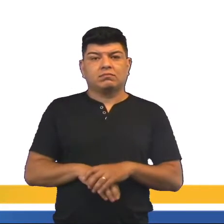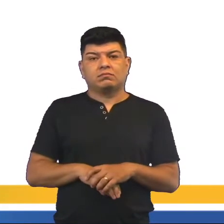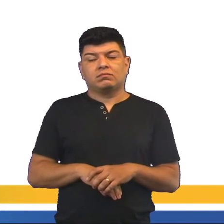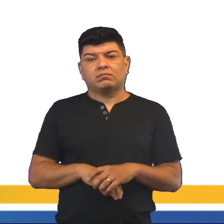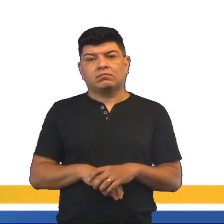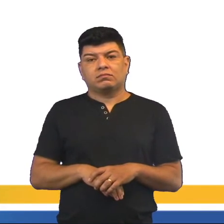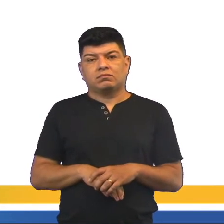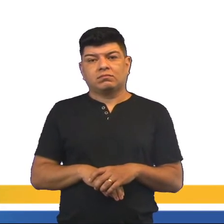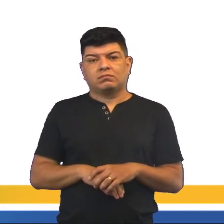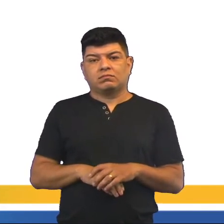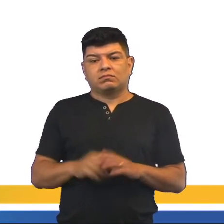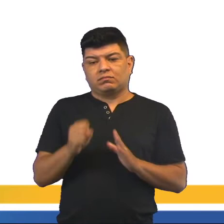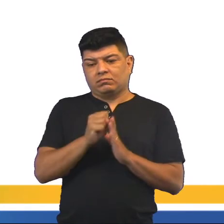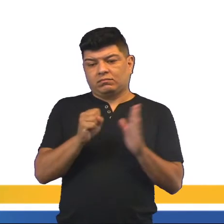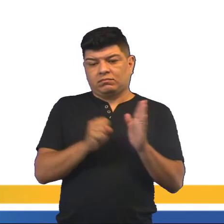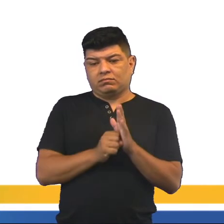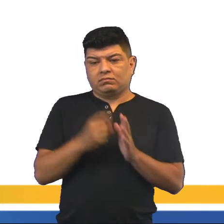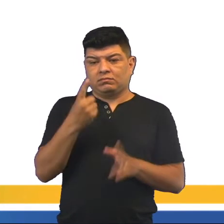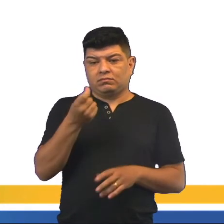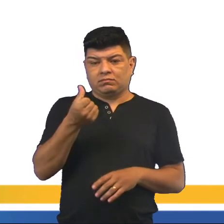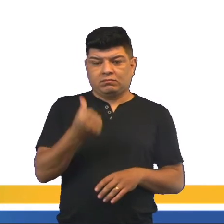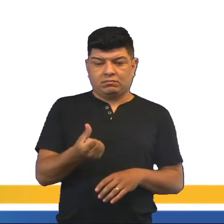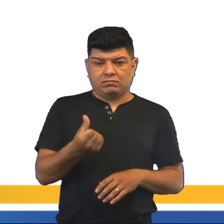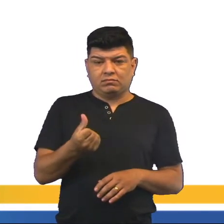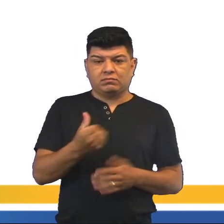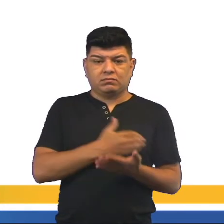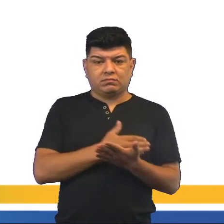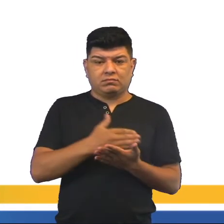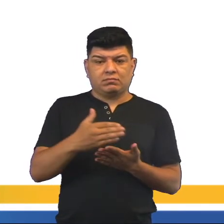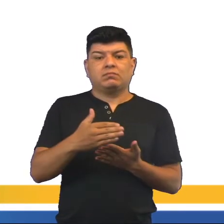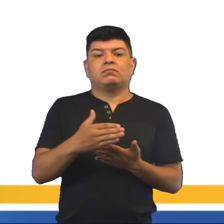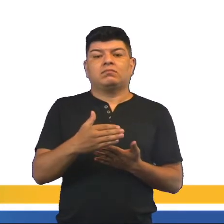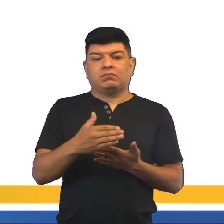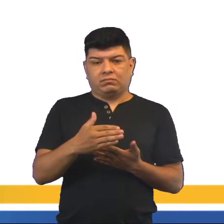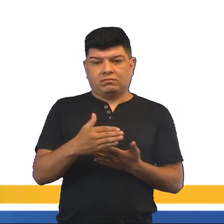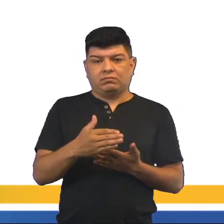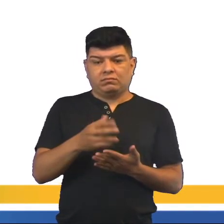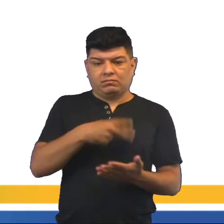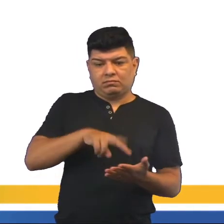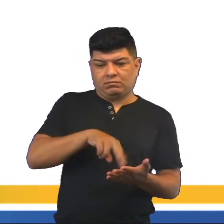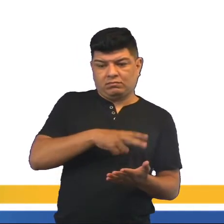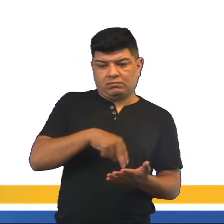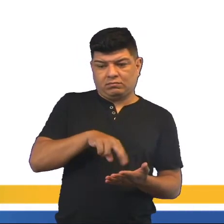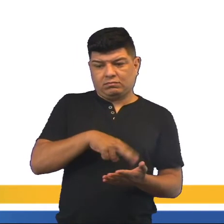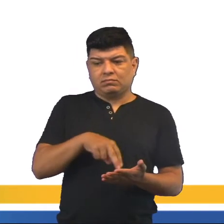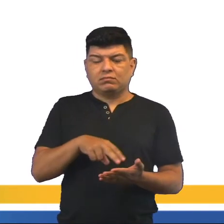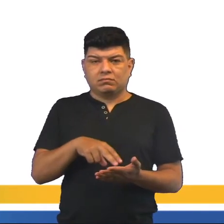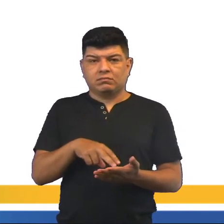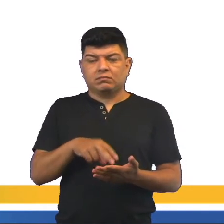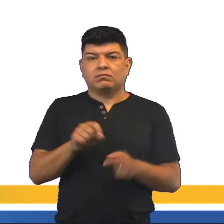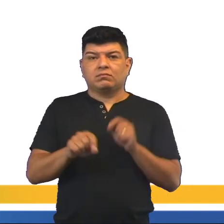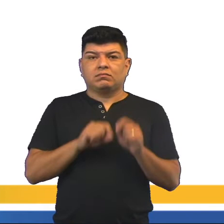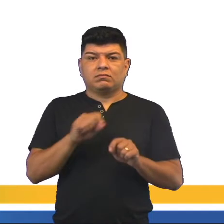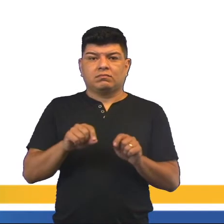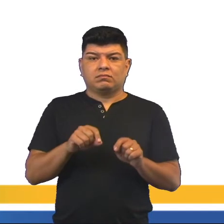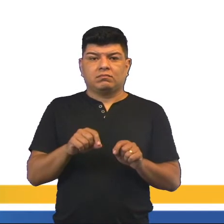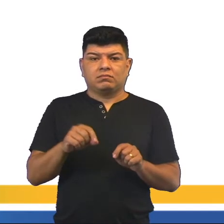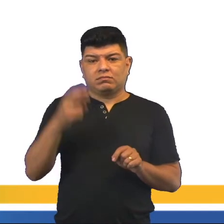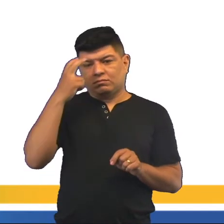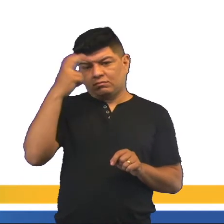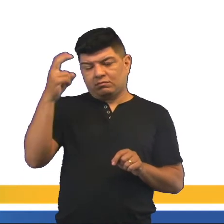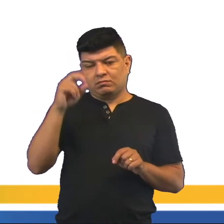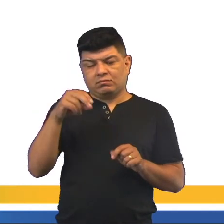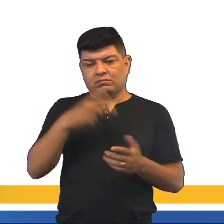né. No século XVI foi iniciado, né, o balé de corps pelos mestres da dança da